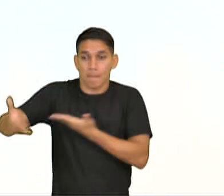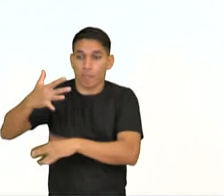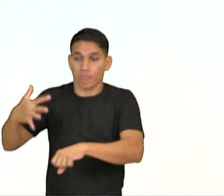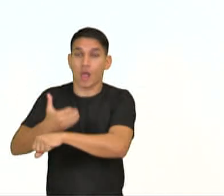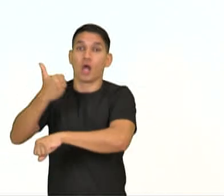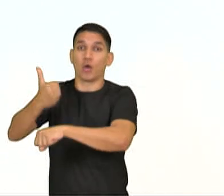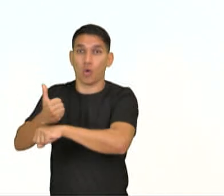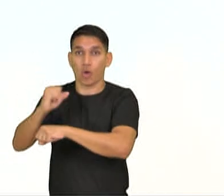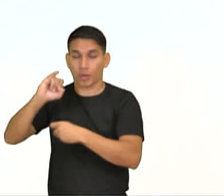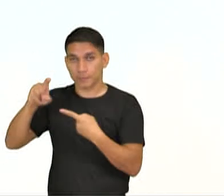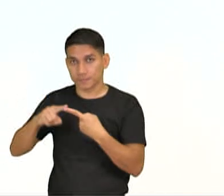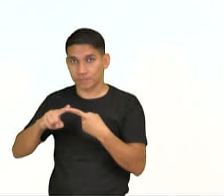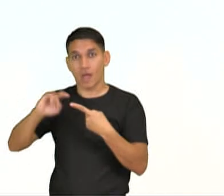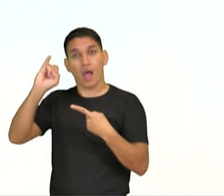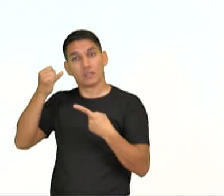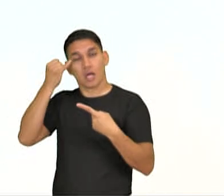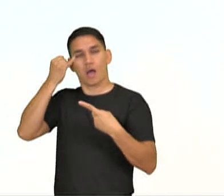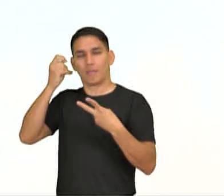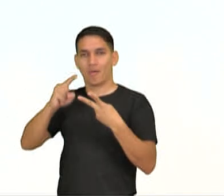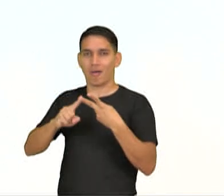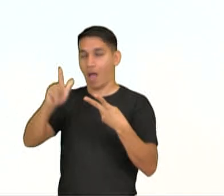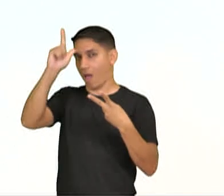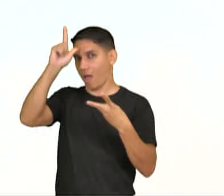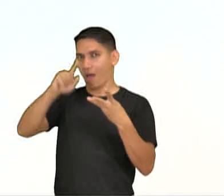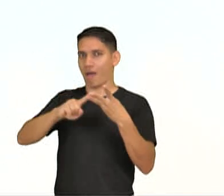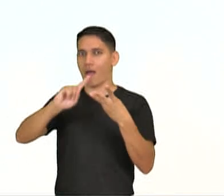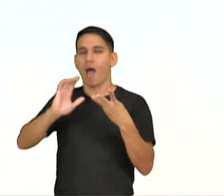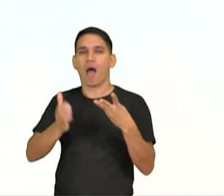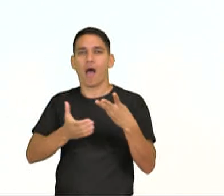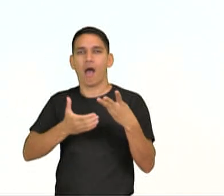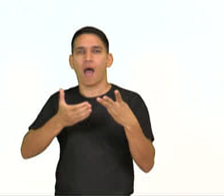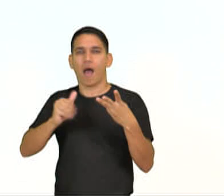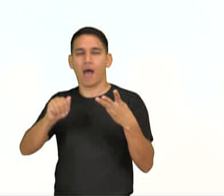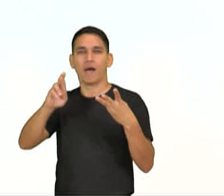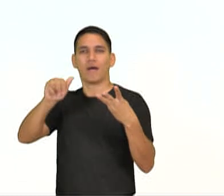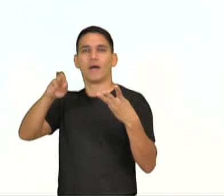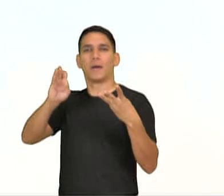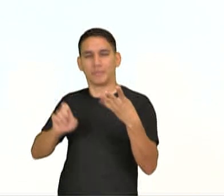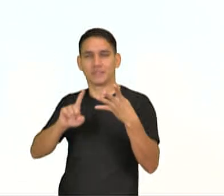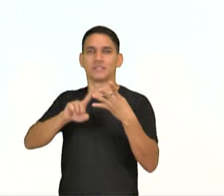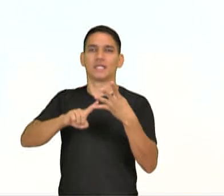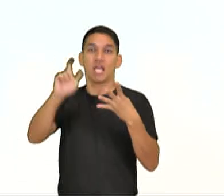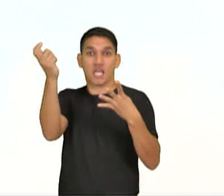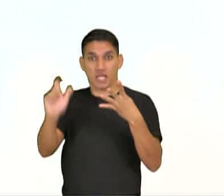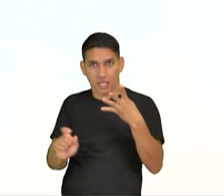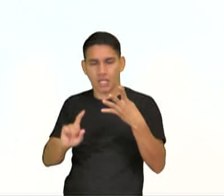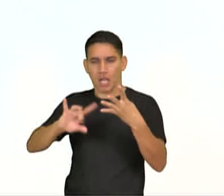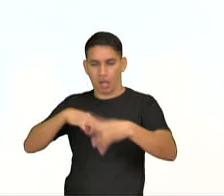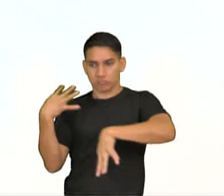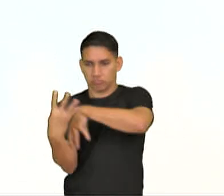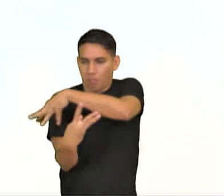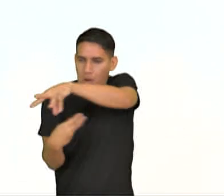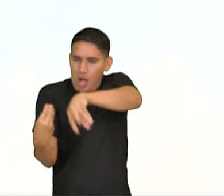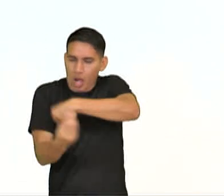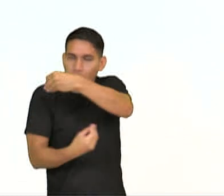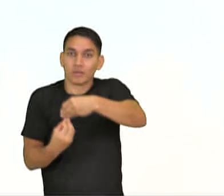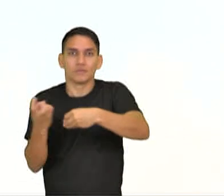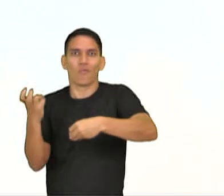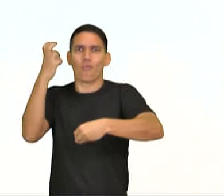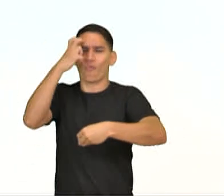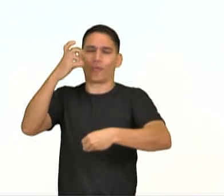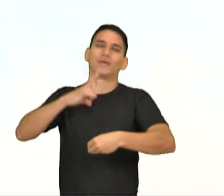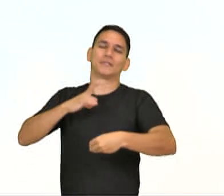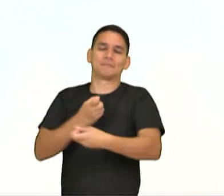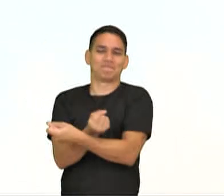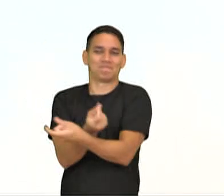japonesa, alemã, árabe, portuguesa e italiana transformou a cidade numa pluralidade de culturas,